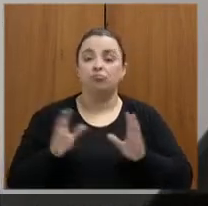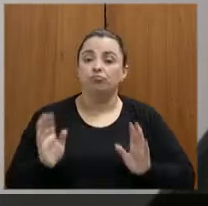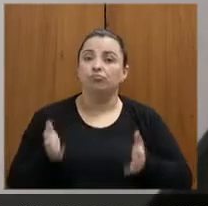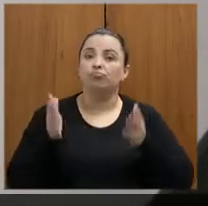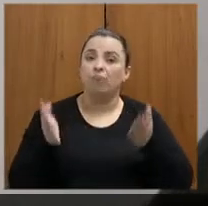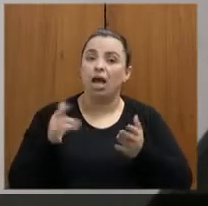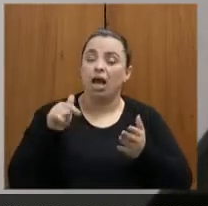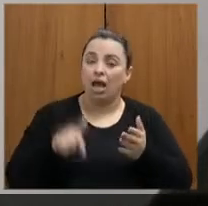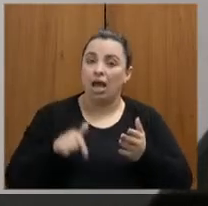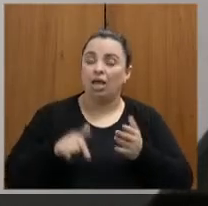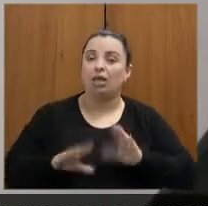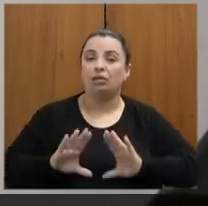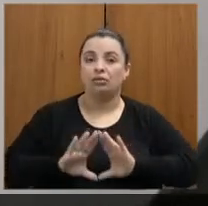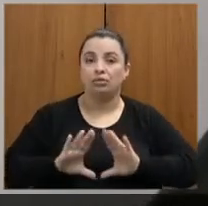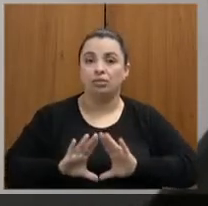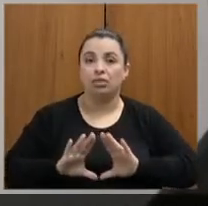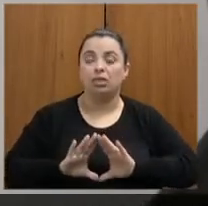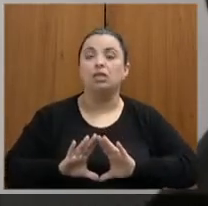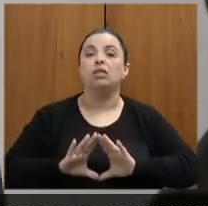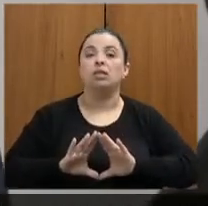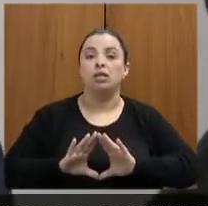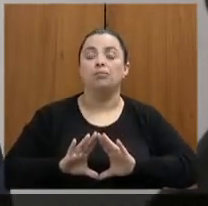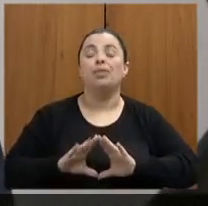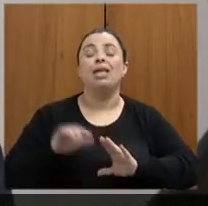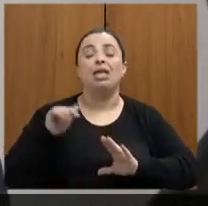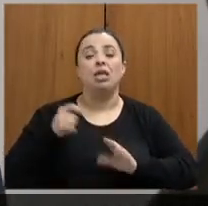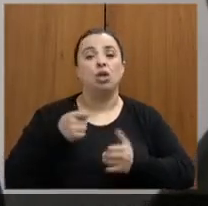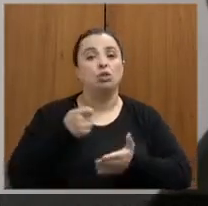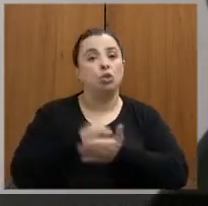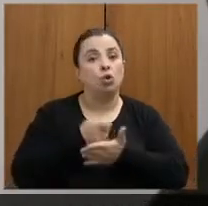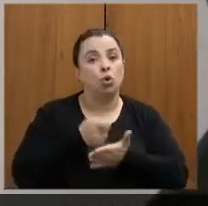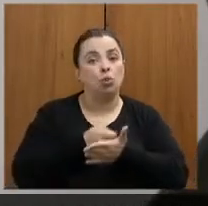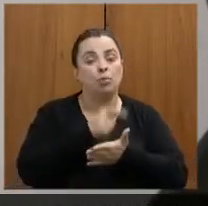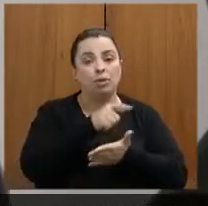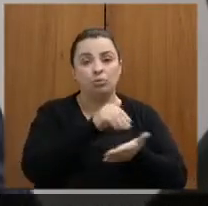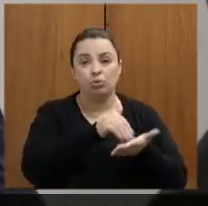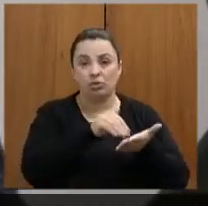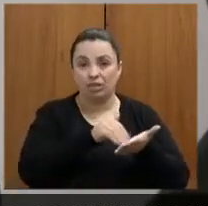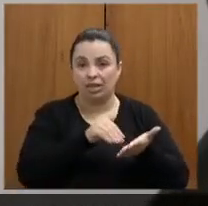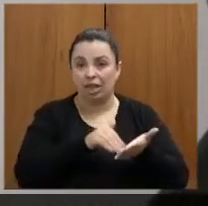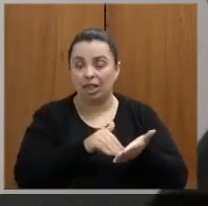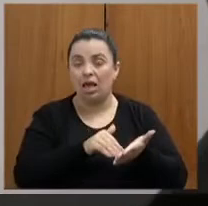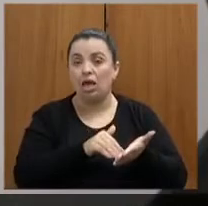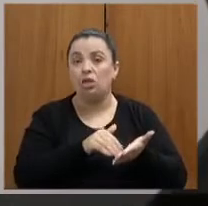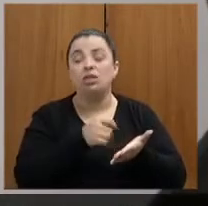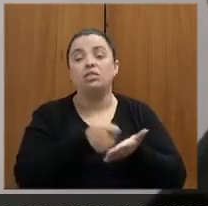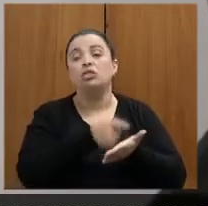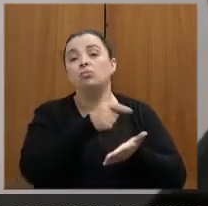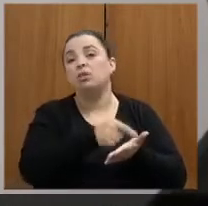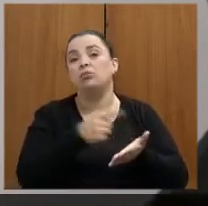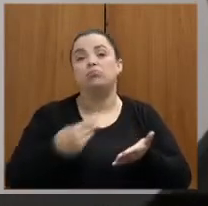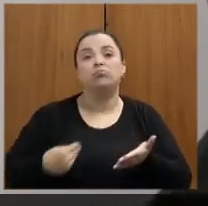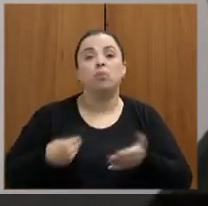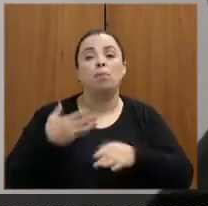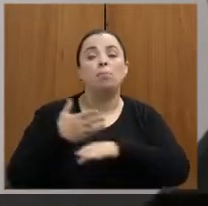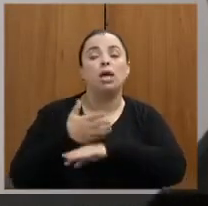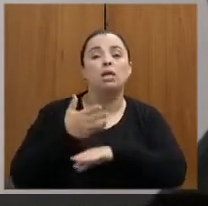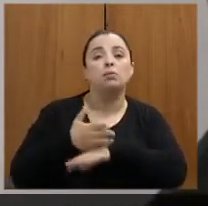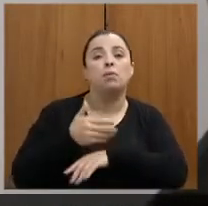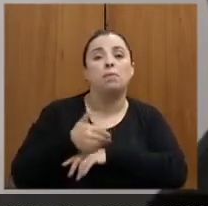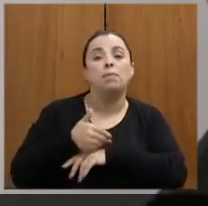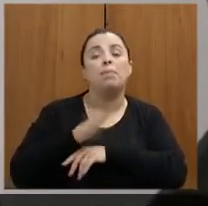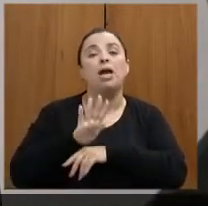produtor rural de Minas Gerais e cobramos inclusive do secretário que aqui se encontra uma participação maior